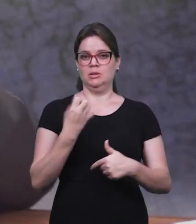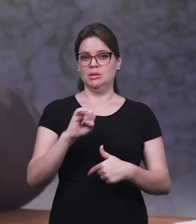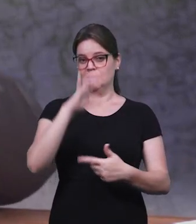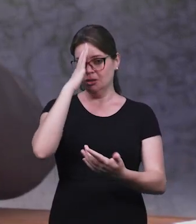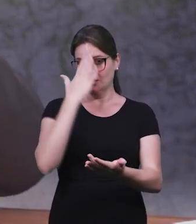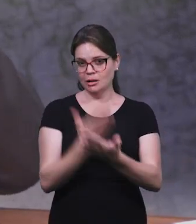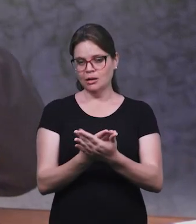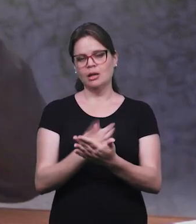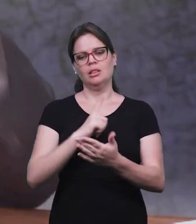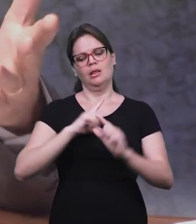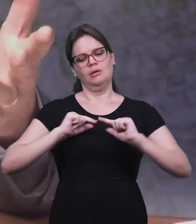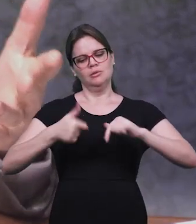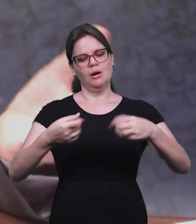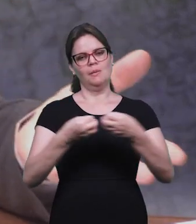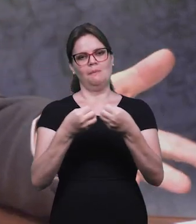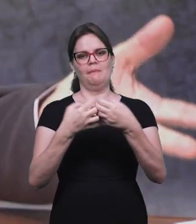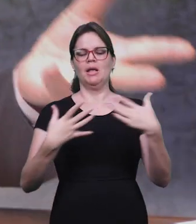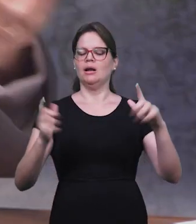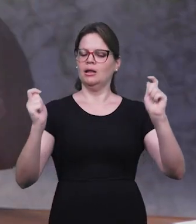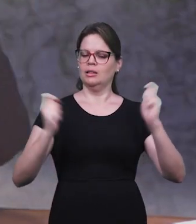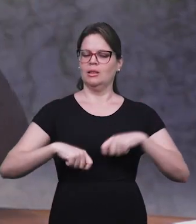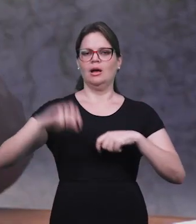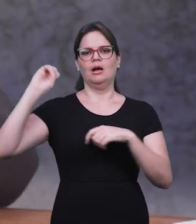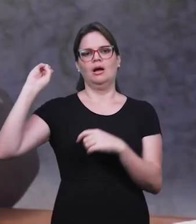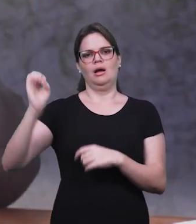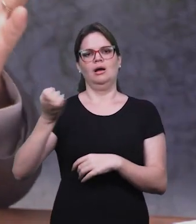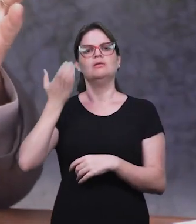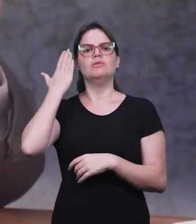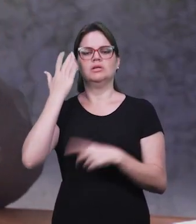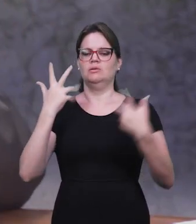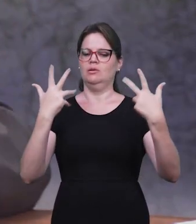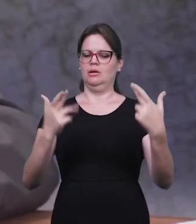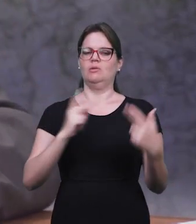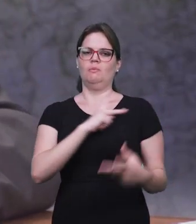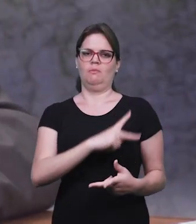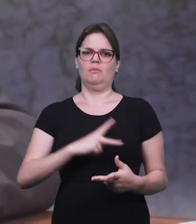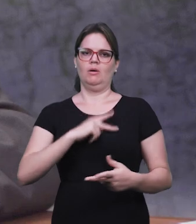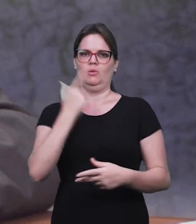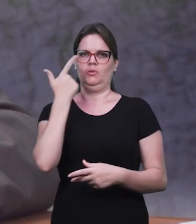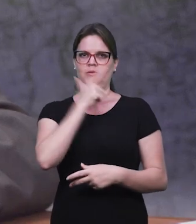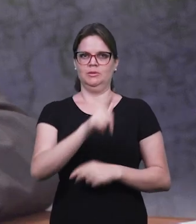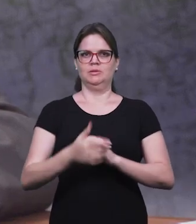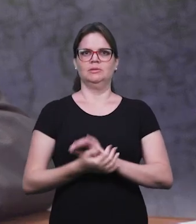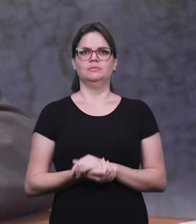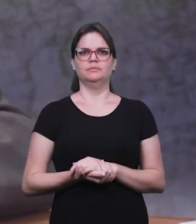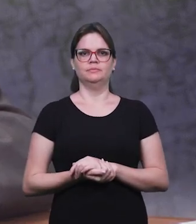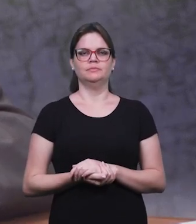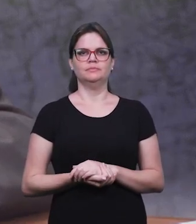crê, ocorre um milagre para receber as revelações tal como Paulo recebeu.